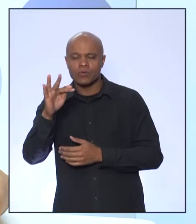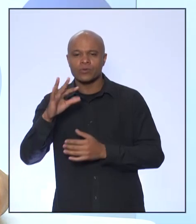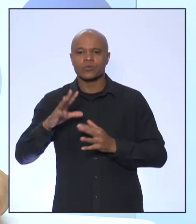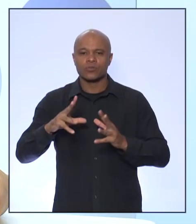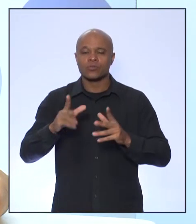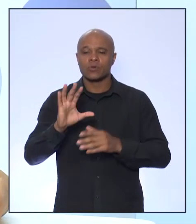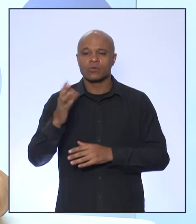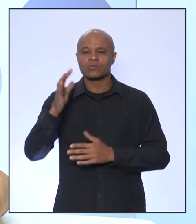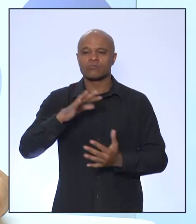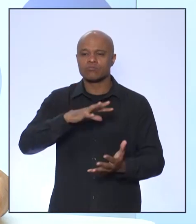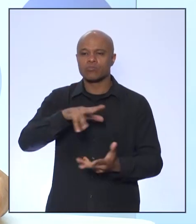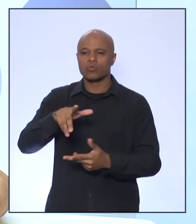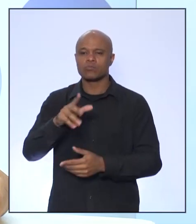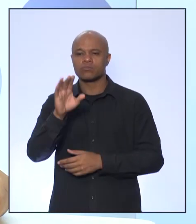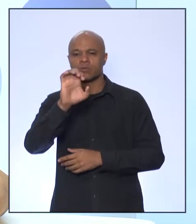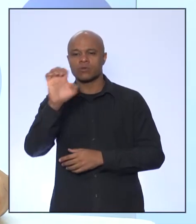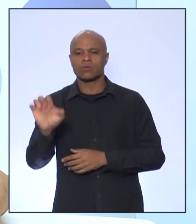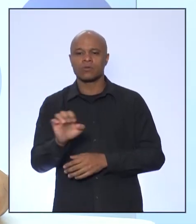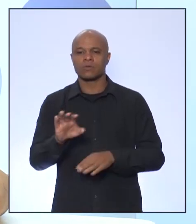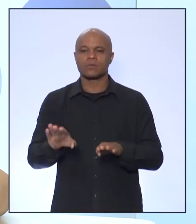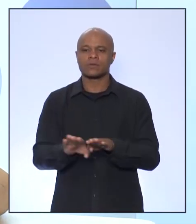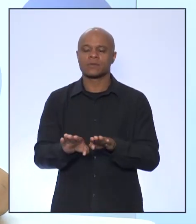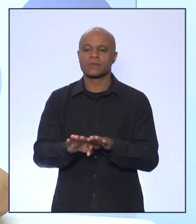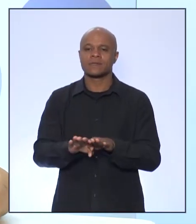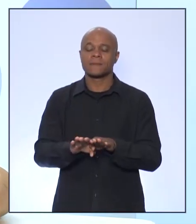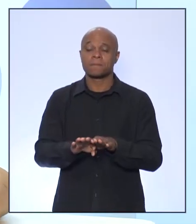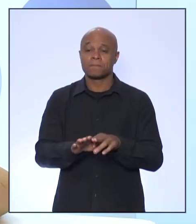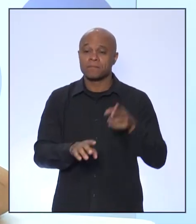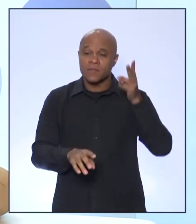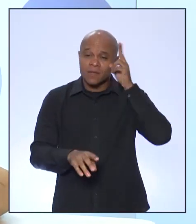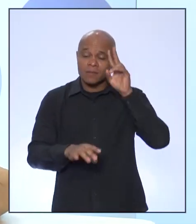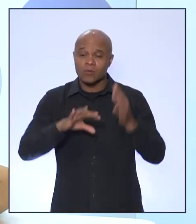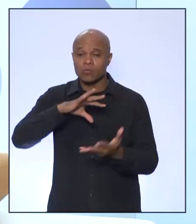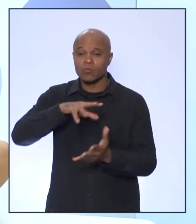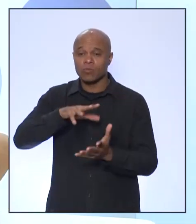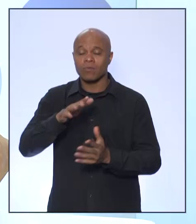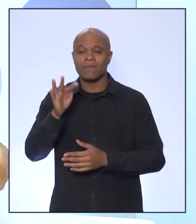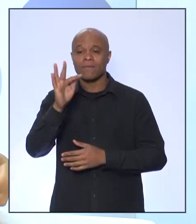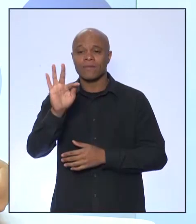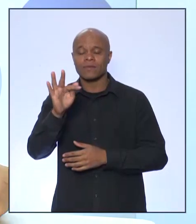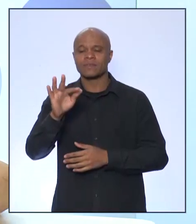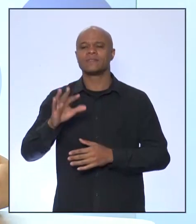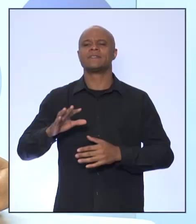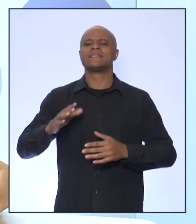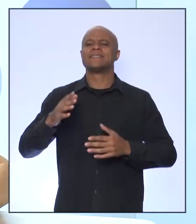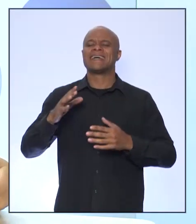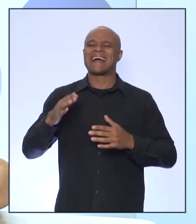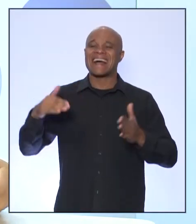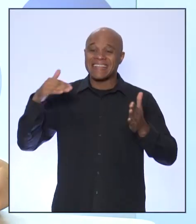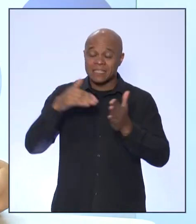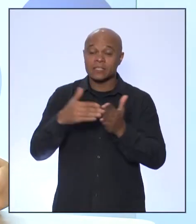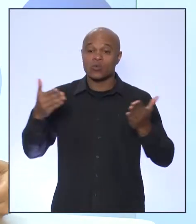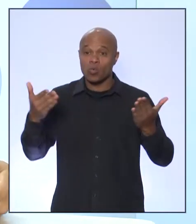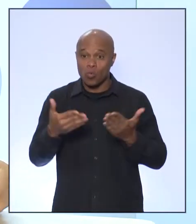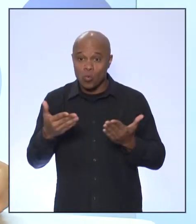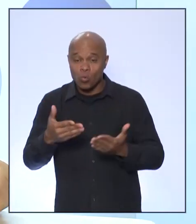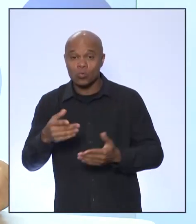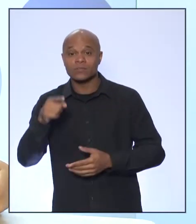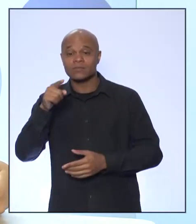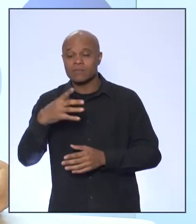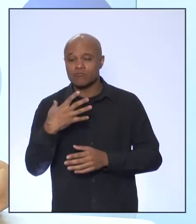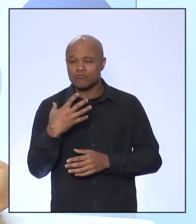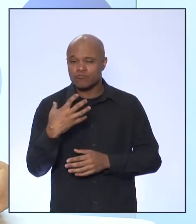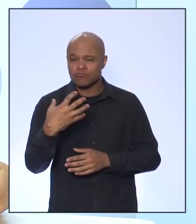Europa e no mundo. Lembrando que a Revolução Francesa ela causa influência em todos os países. Até hoje nós sofremos algumas influências,